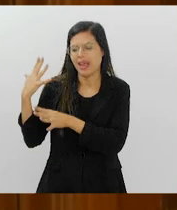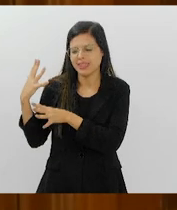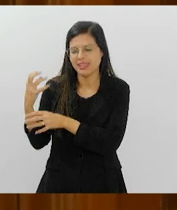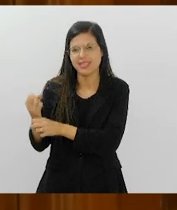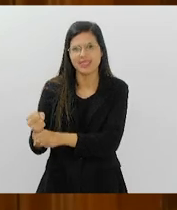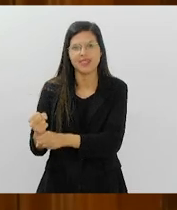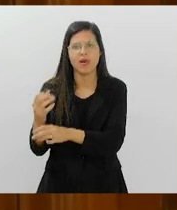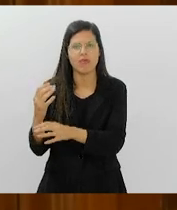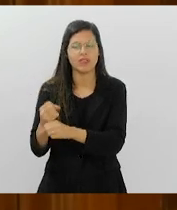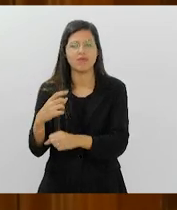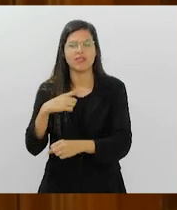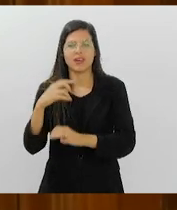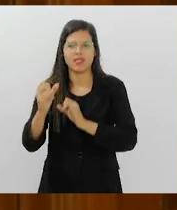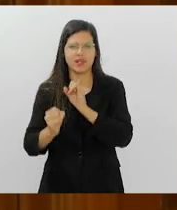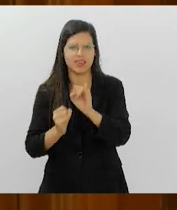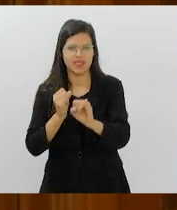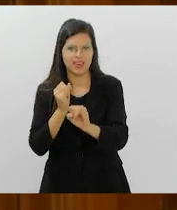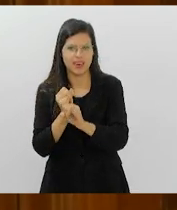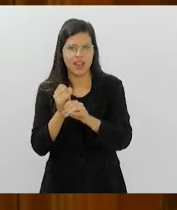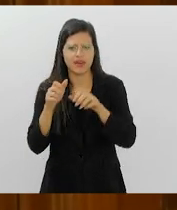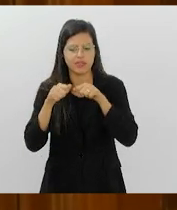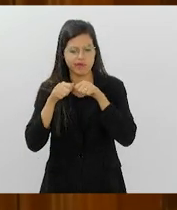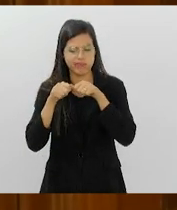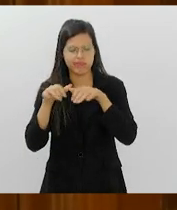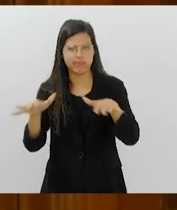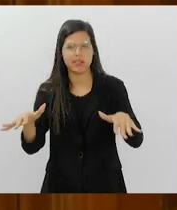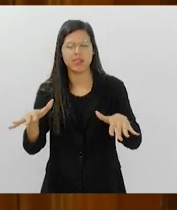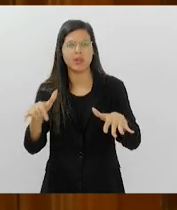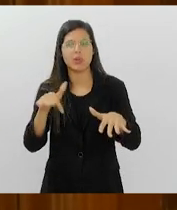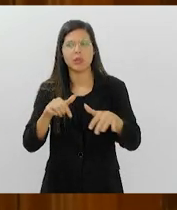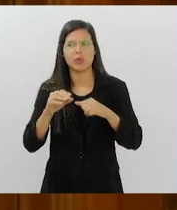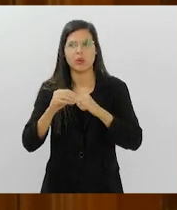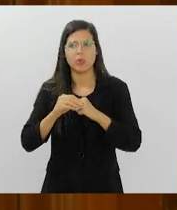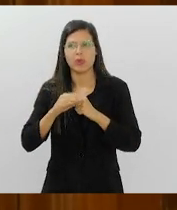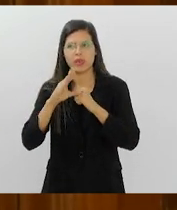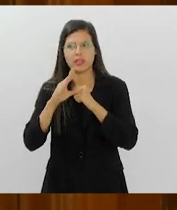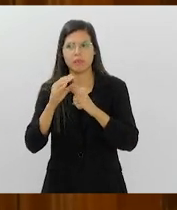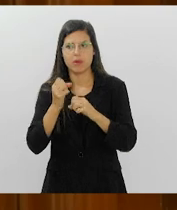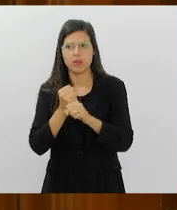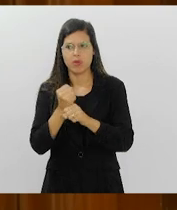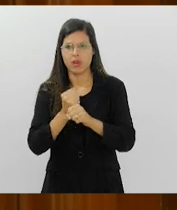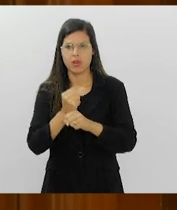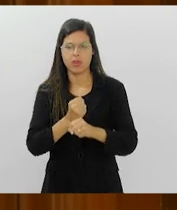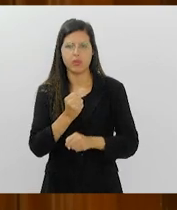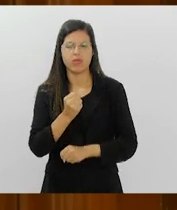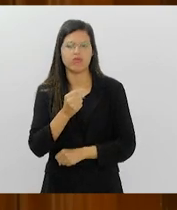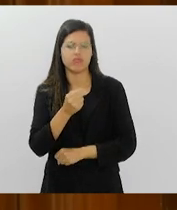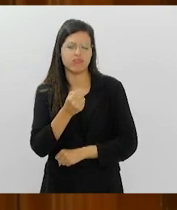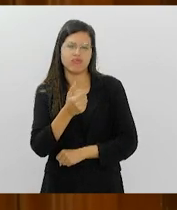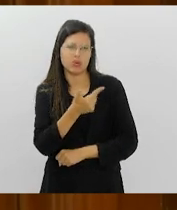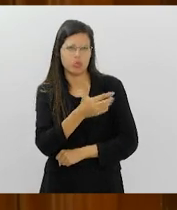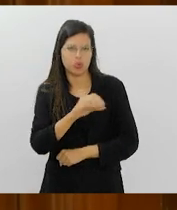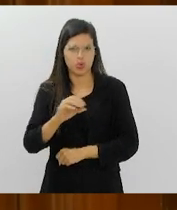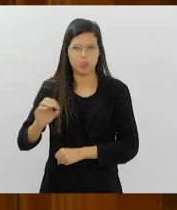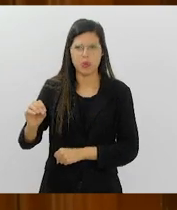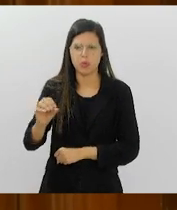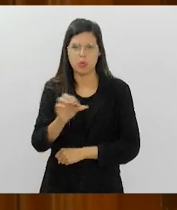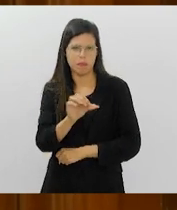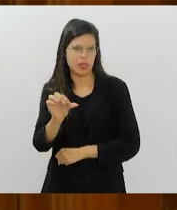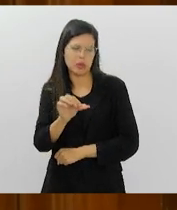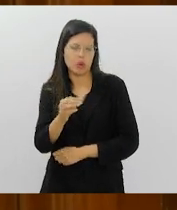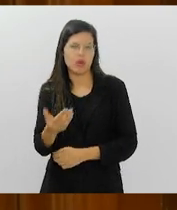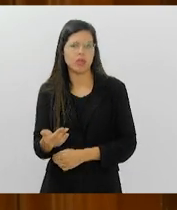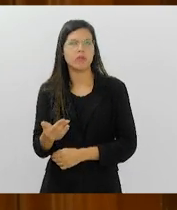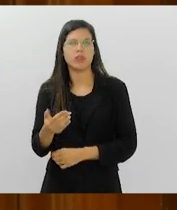internet, no ano a disseminação do conhecimento, né, em 2099, e depois de 2017, a gente